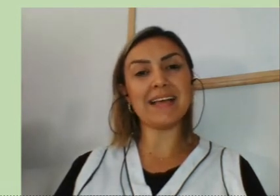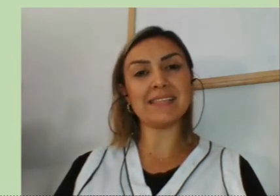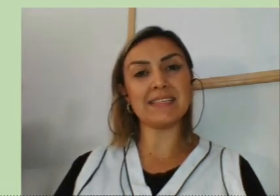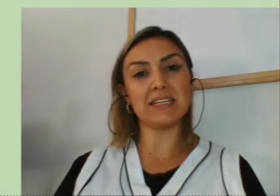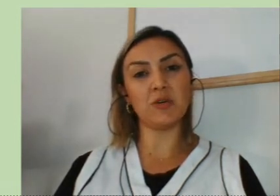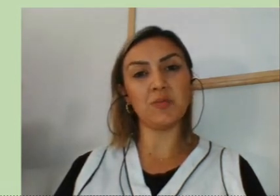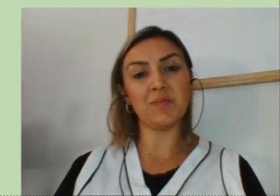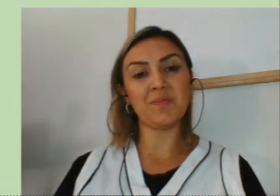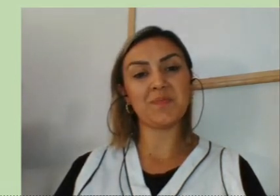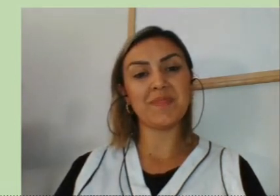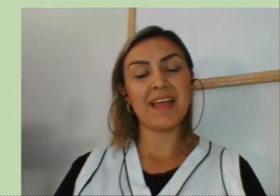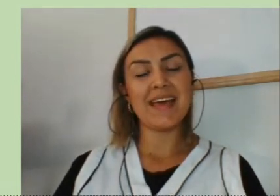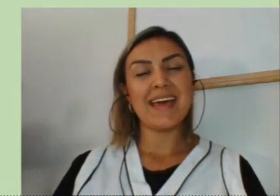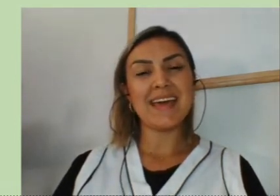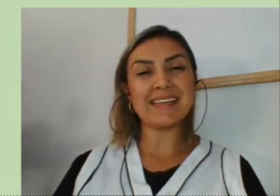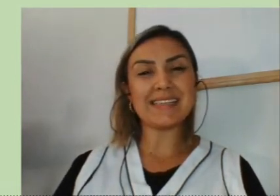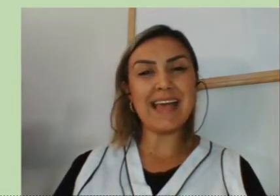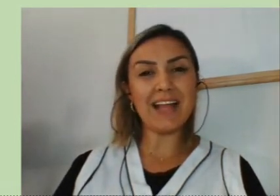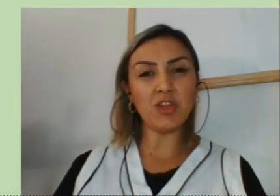identificação.